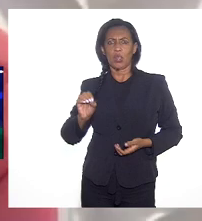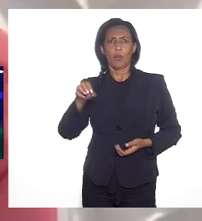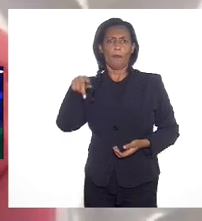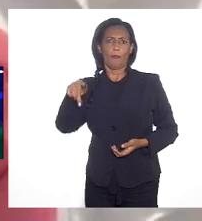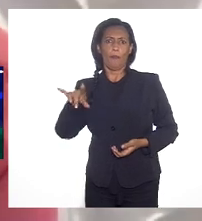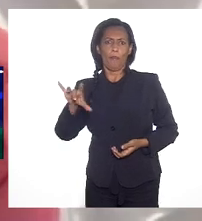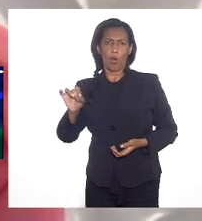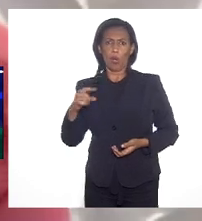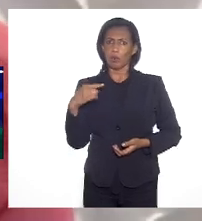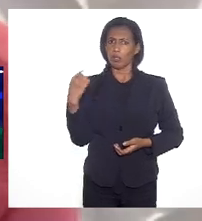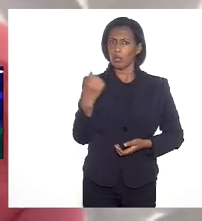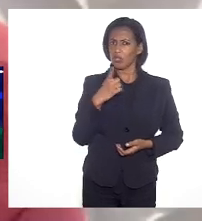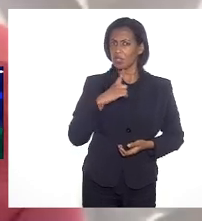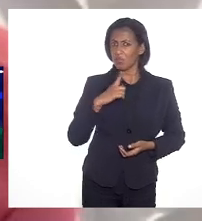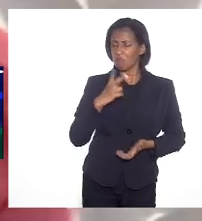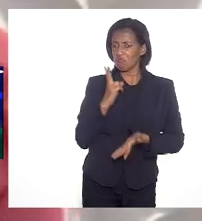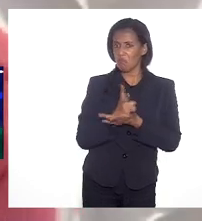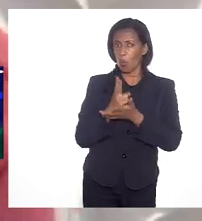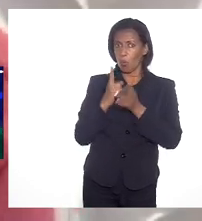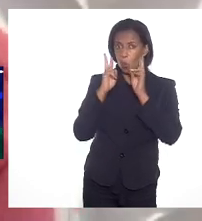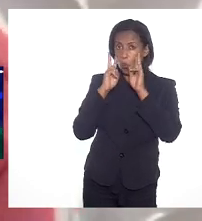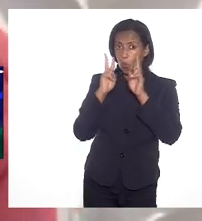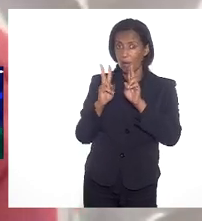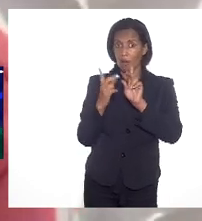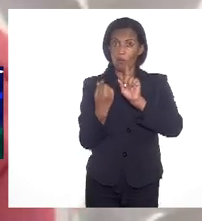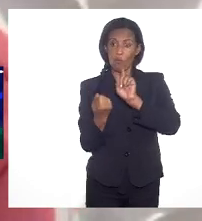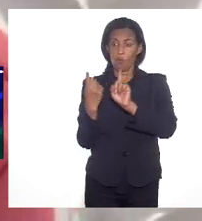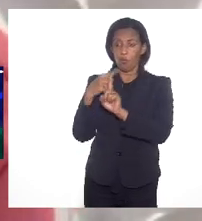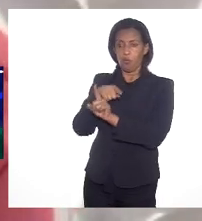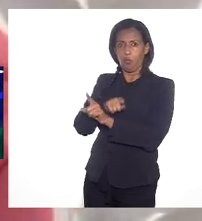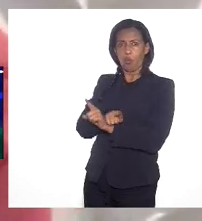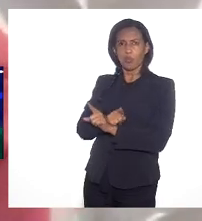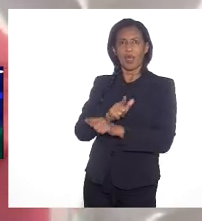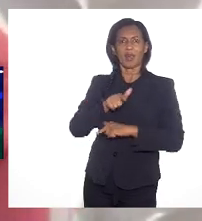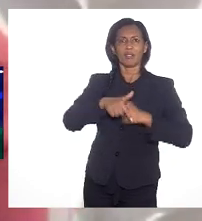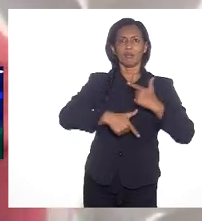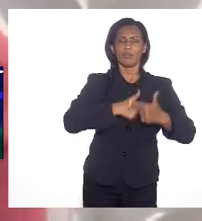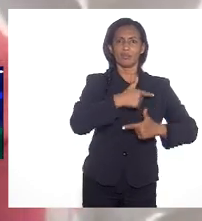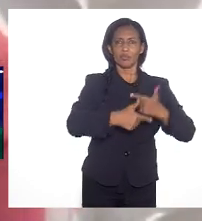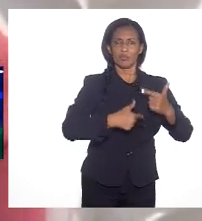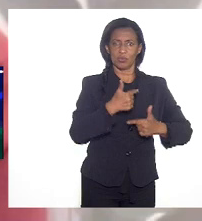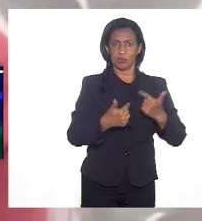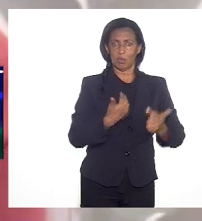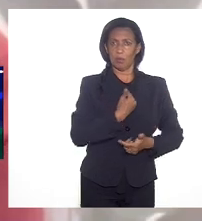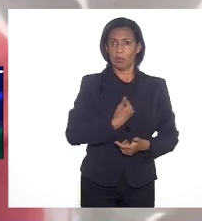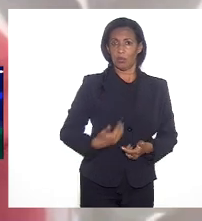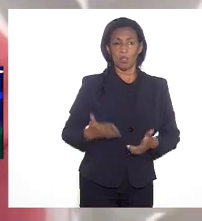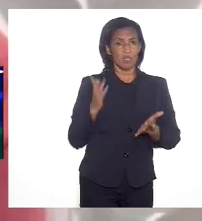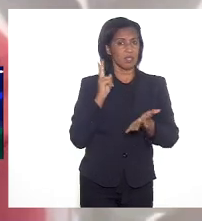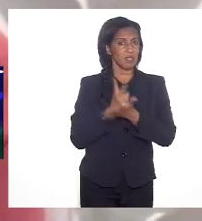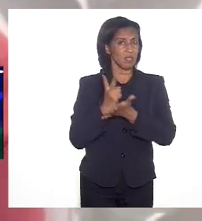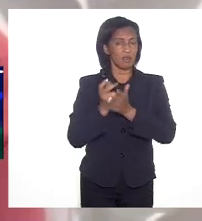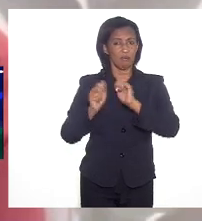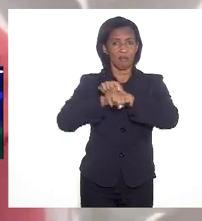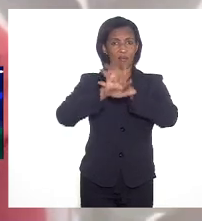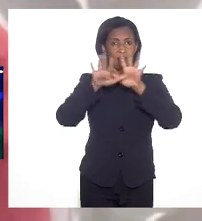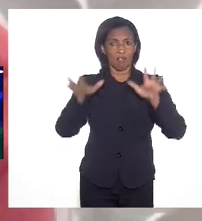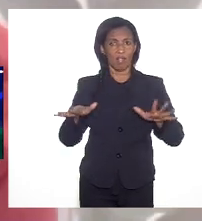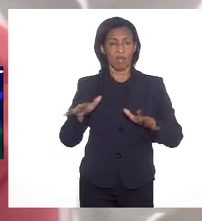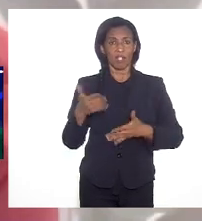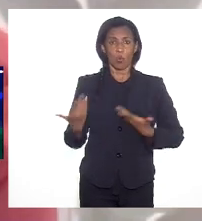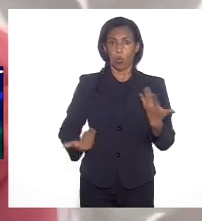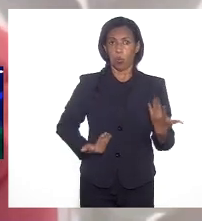nós temos sempre um olhar voltado para o serviço público e sempre deixando claro que o